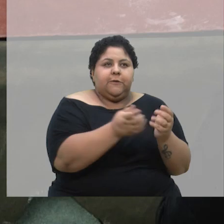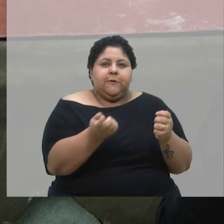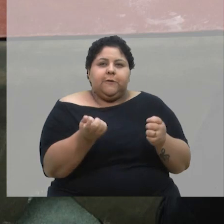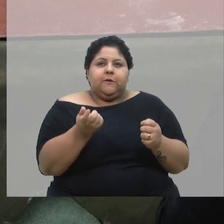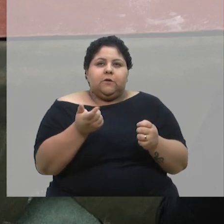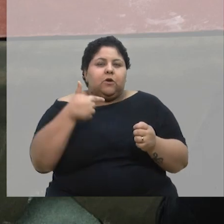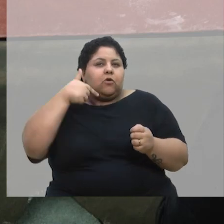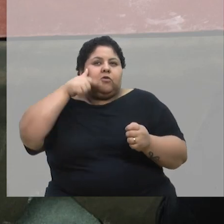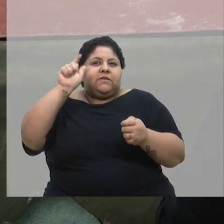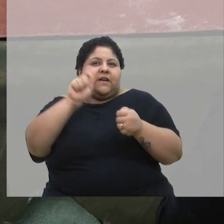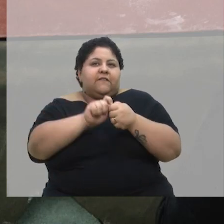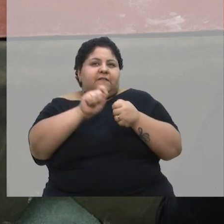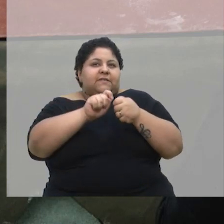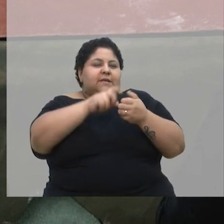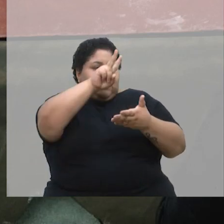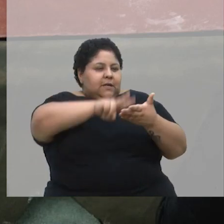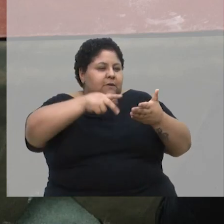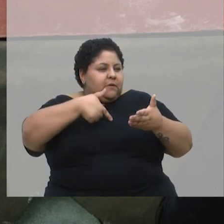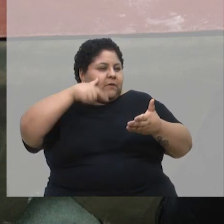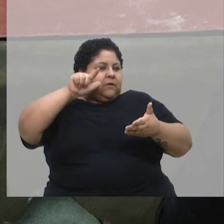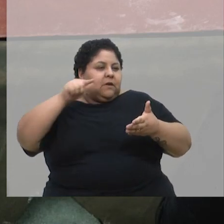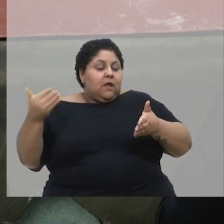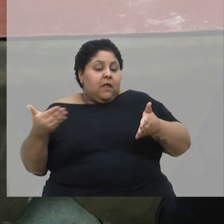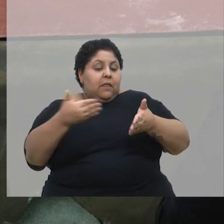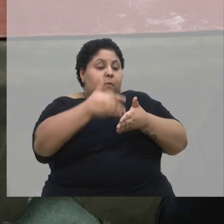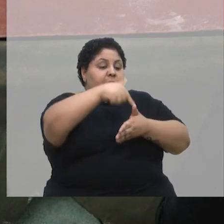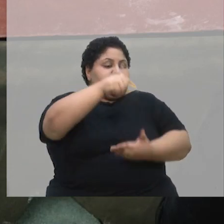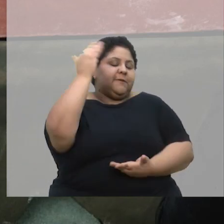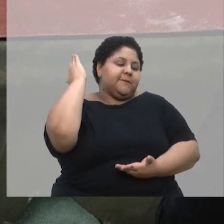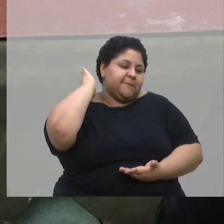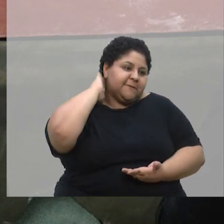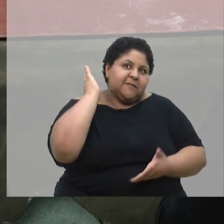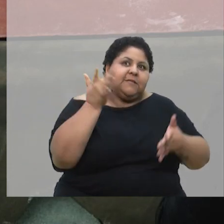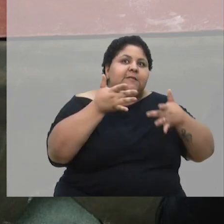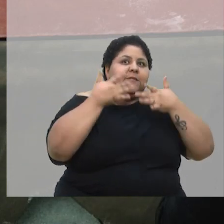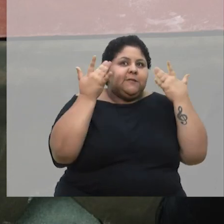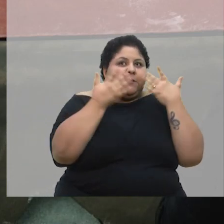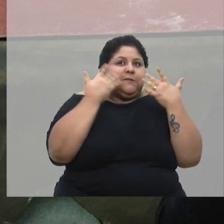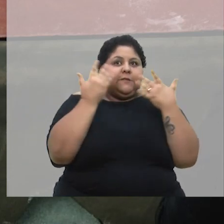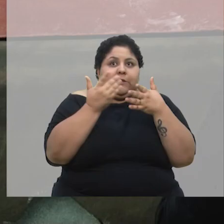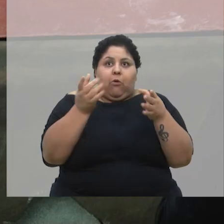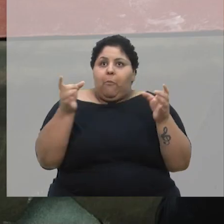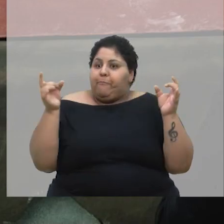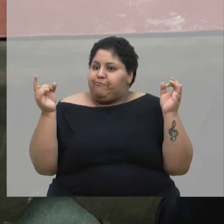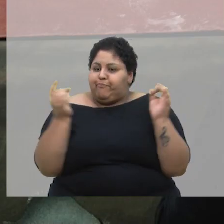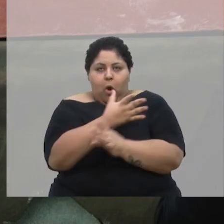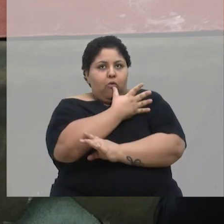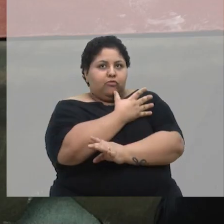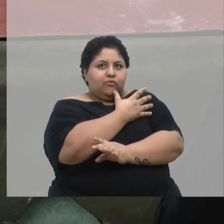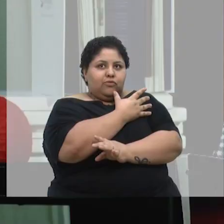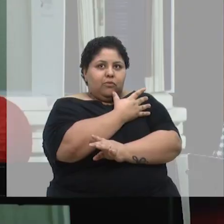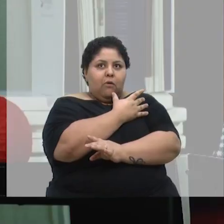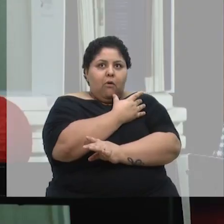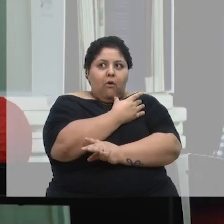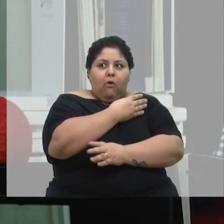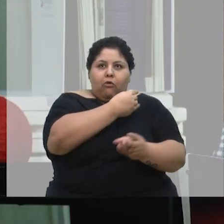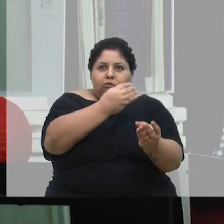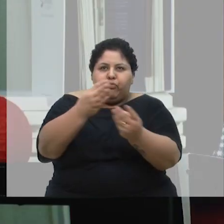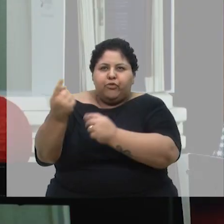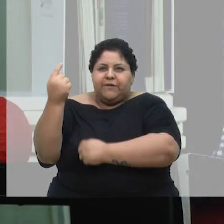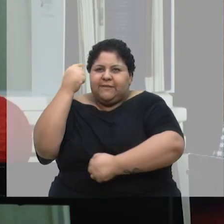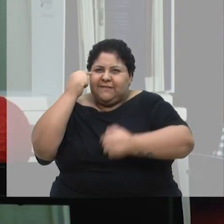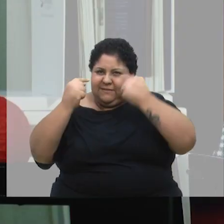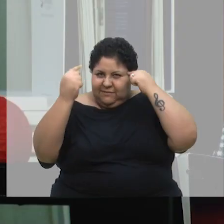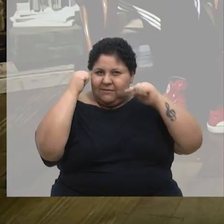eles conseguem fazer a leitura prévia e quando eles vêm para o bate-papo aqui no teatro, eles estão afiados, assim, cheios de